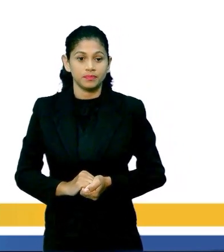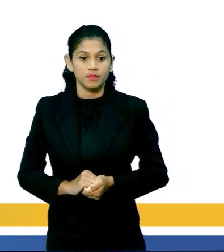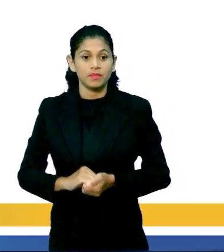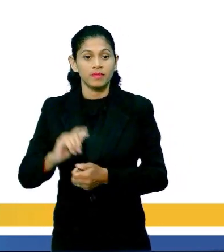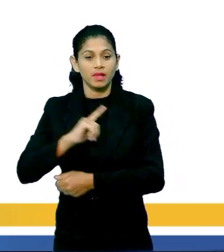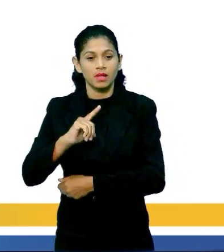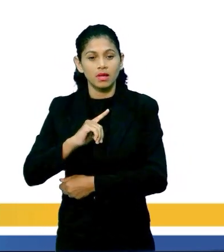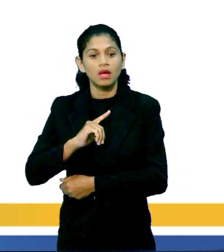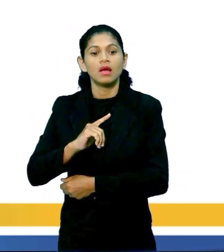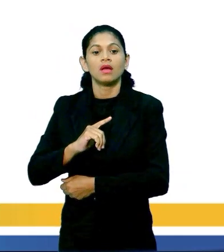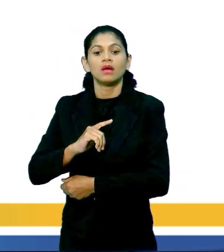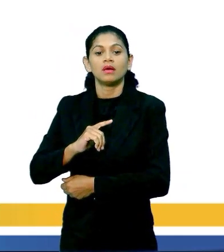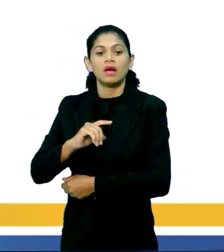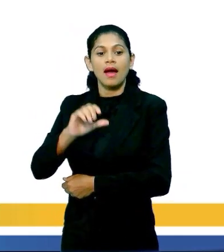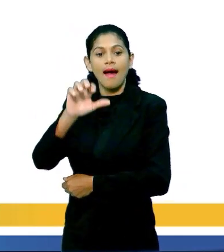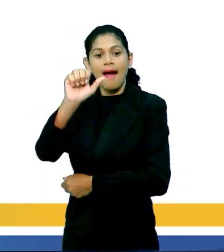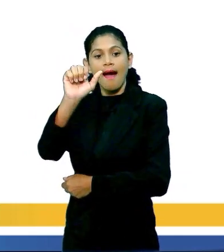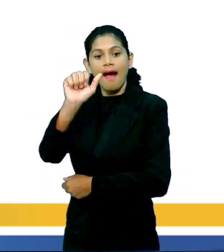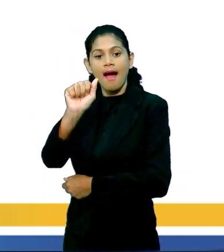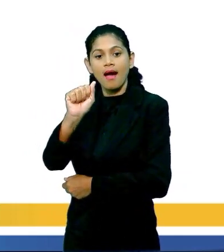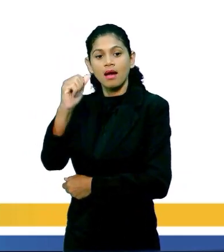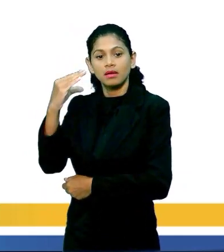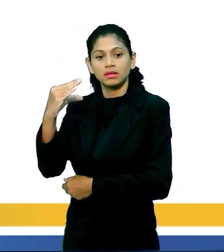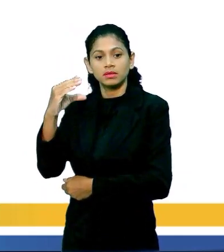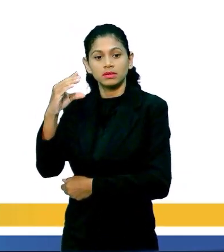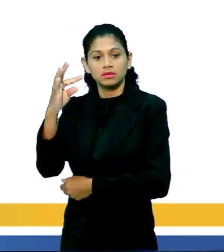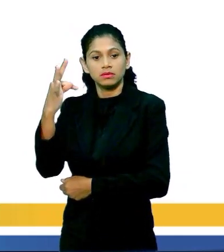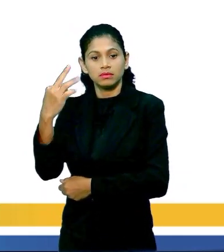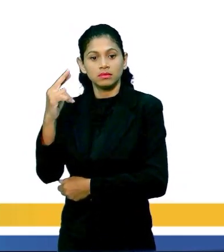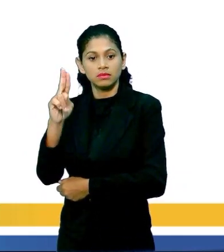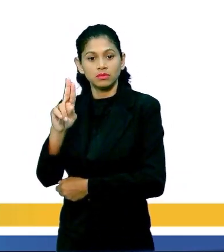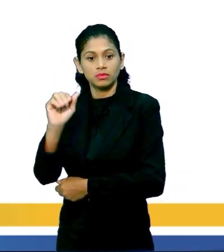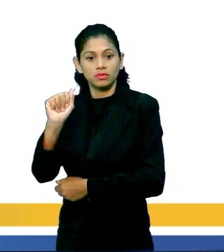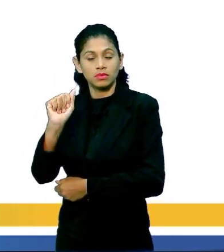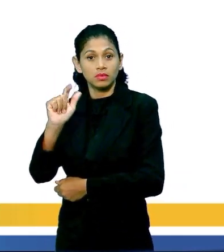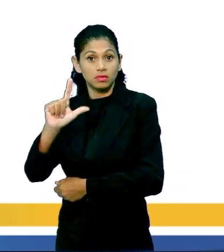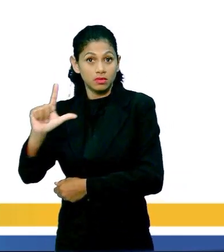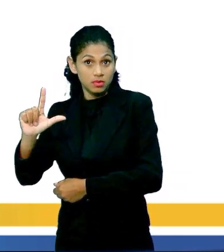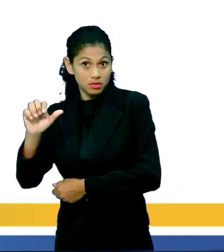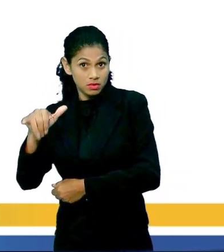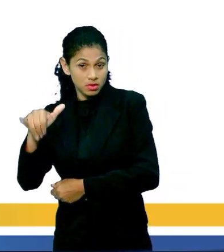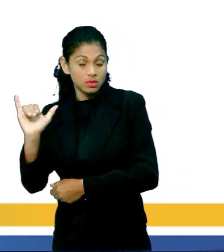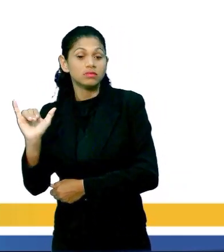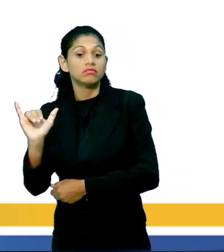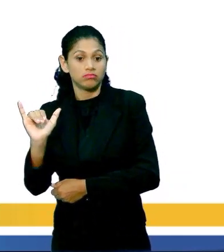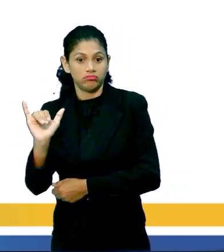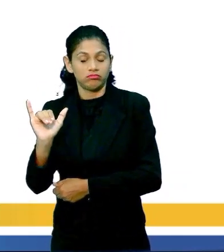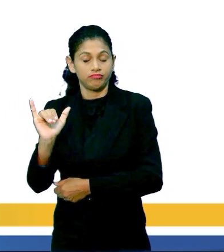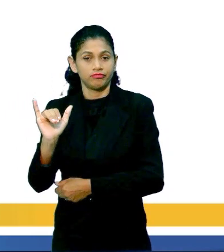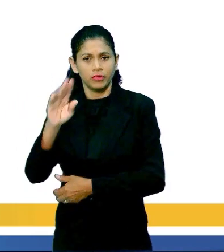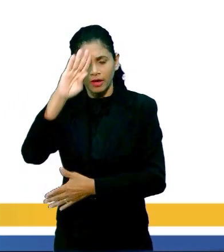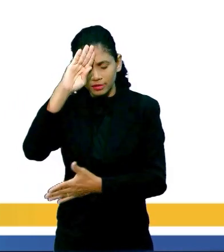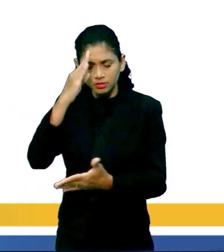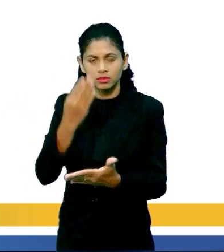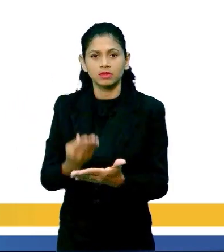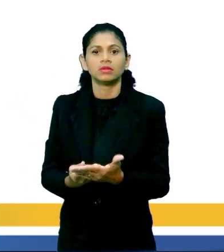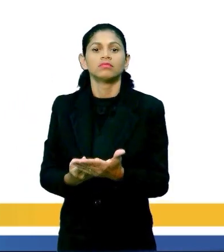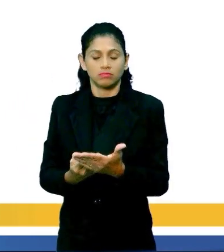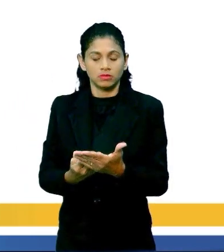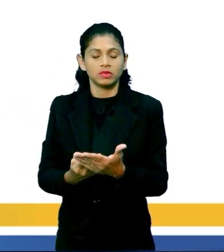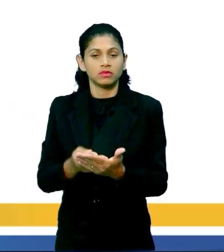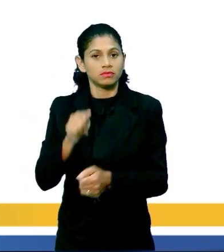nós temos Actually, I think you are right. Na verdade, eu acho que você está